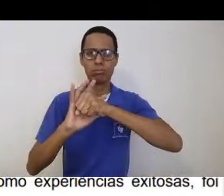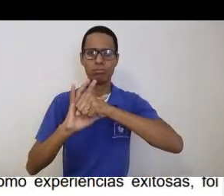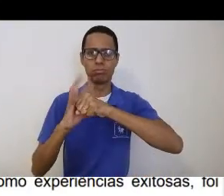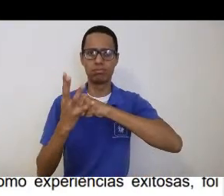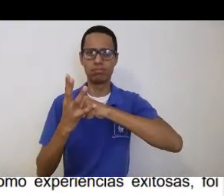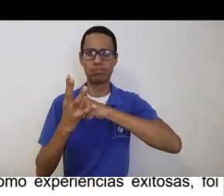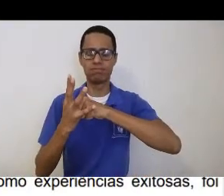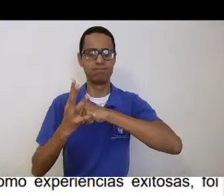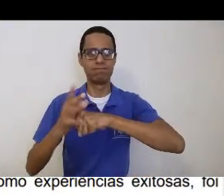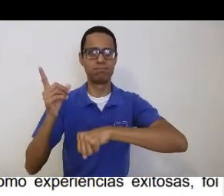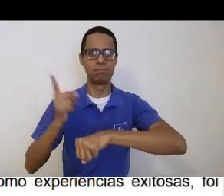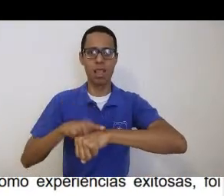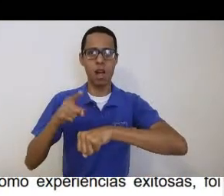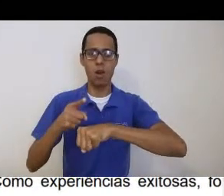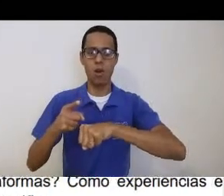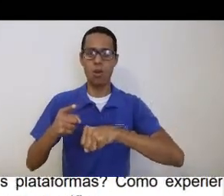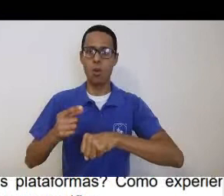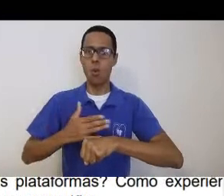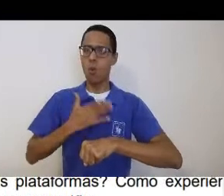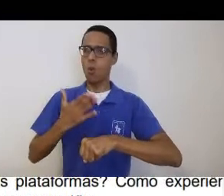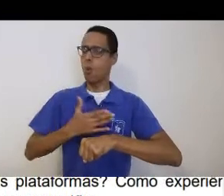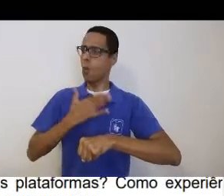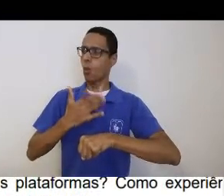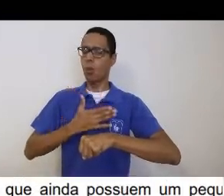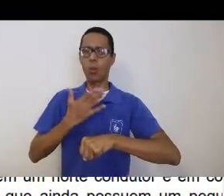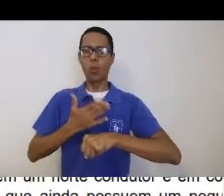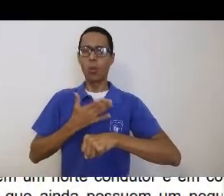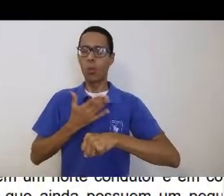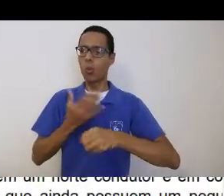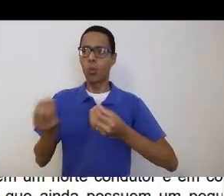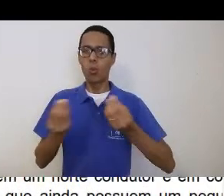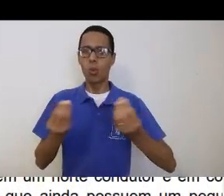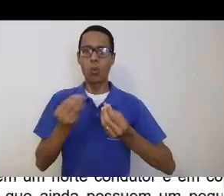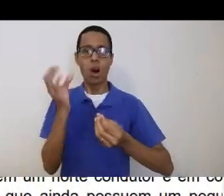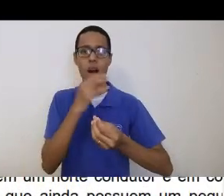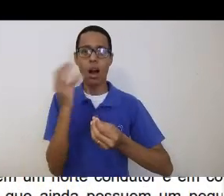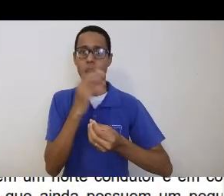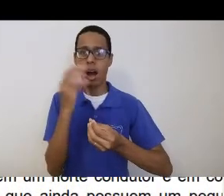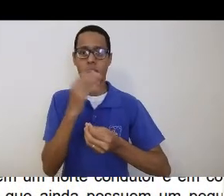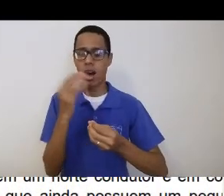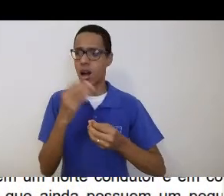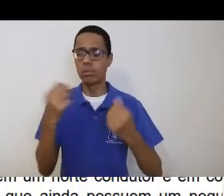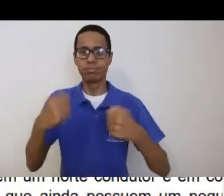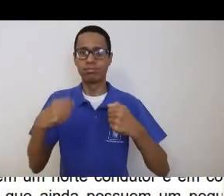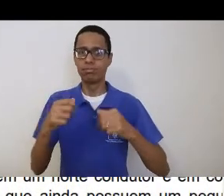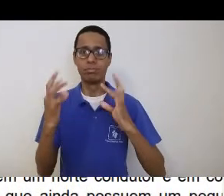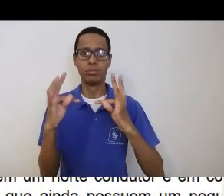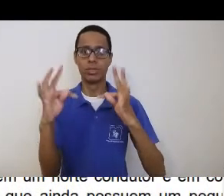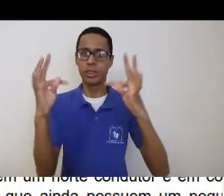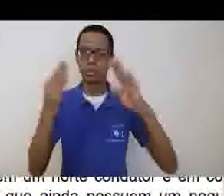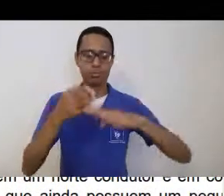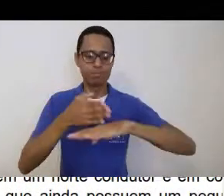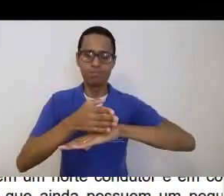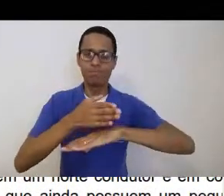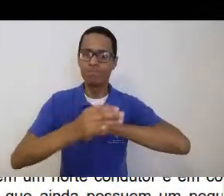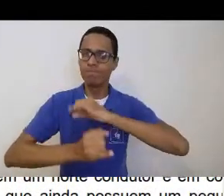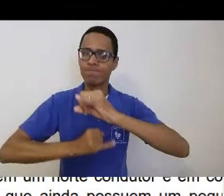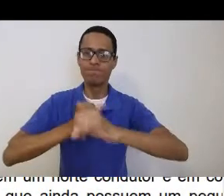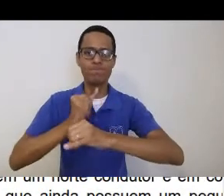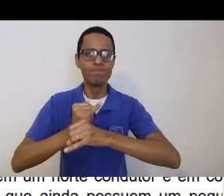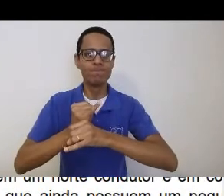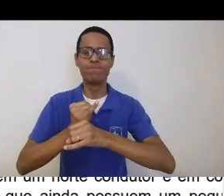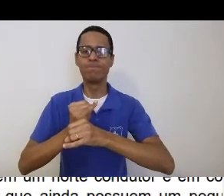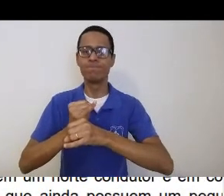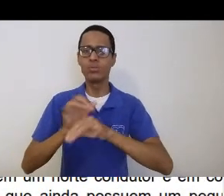a partir do início da pandemia, né, que nos pegou de surpresa, assim, de modo muito